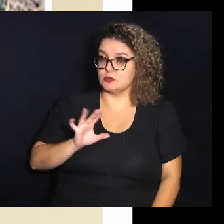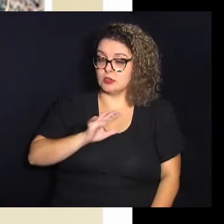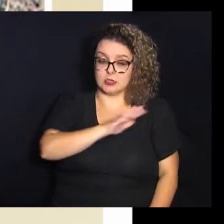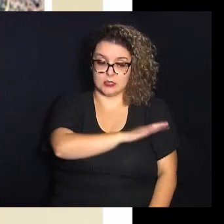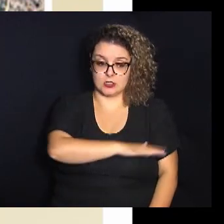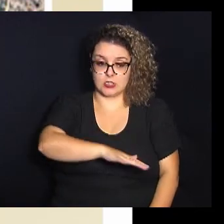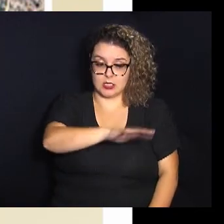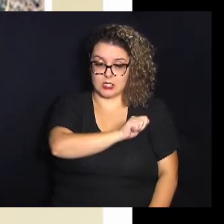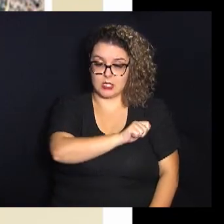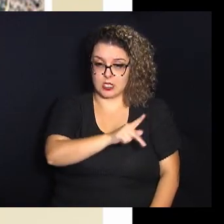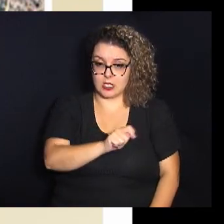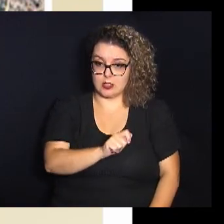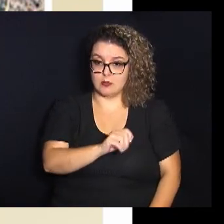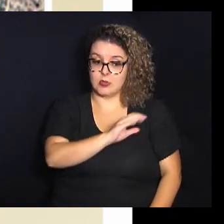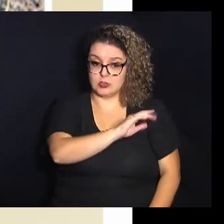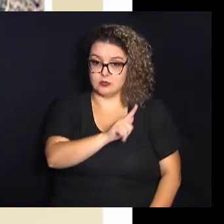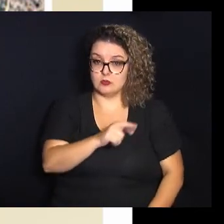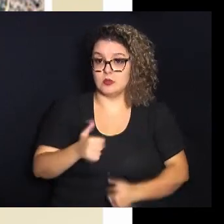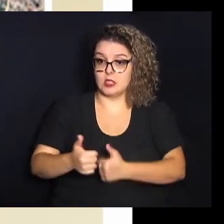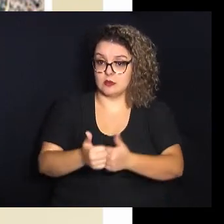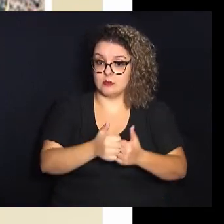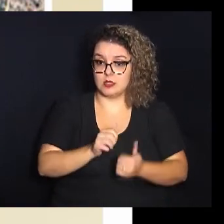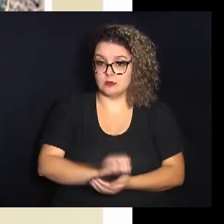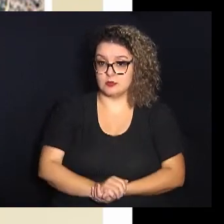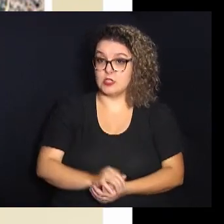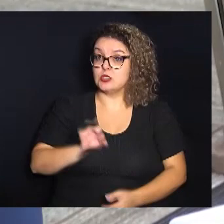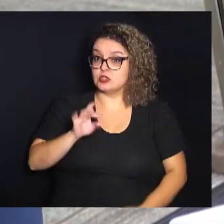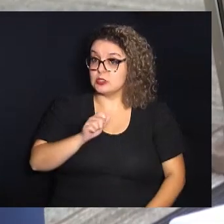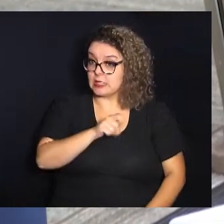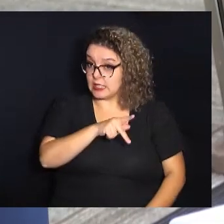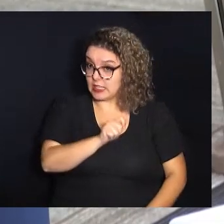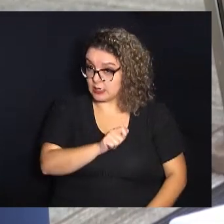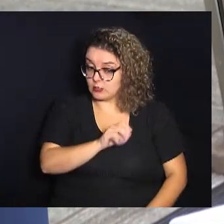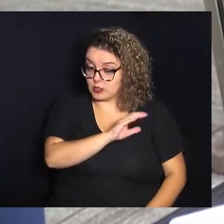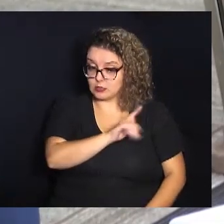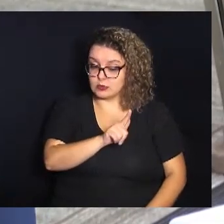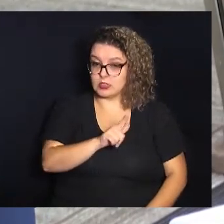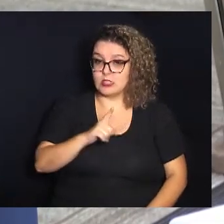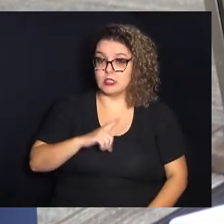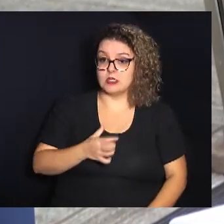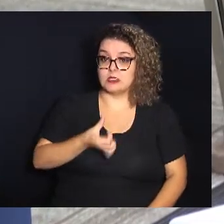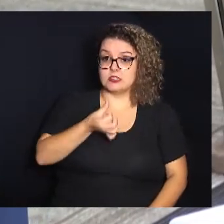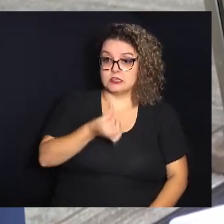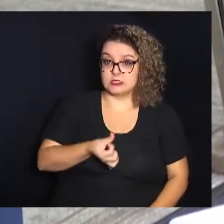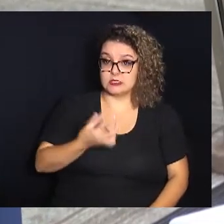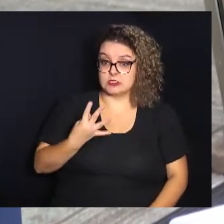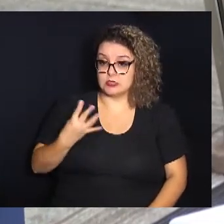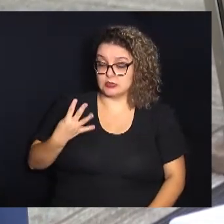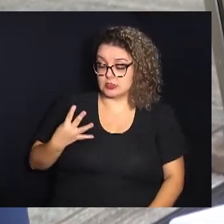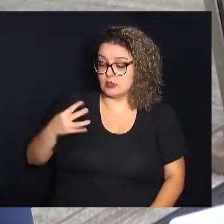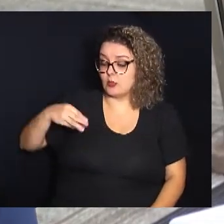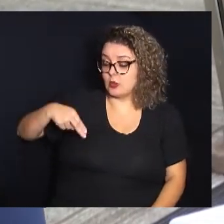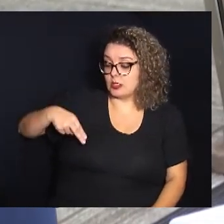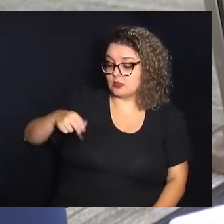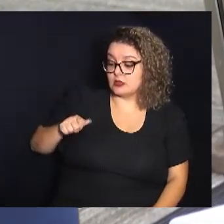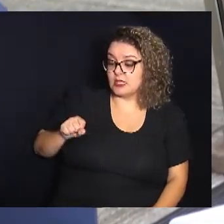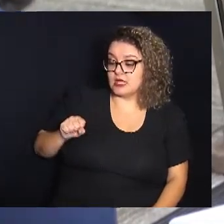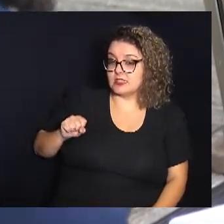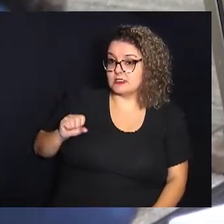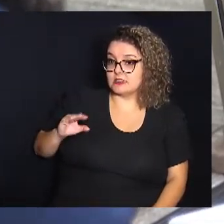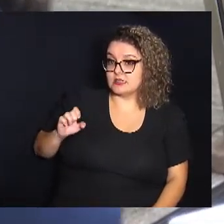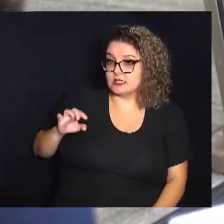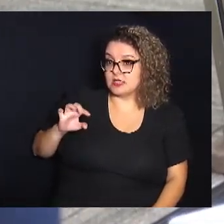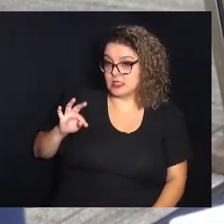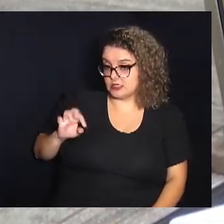na APA do Campo Grande, mas no seu entorno também. Só na APA do Campo Grande nós temos em torno de 64